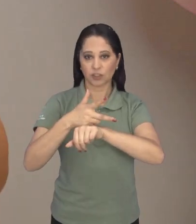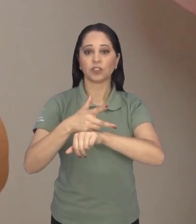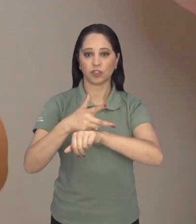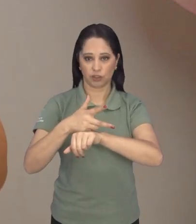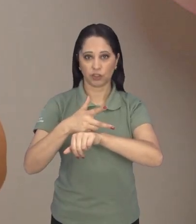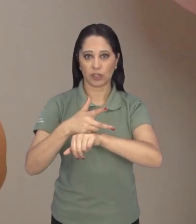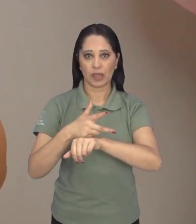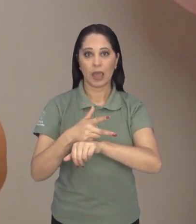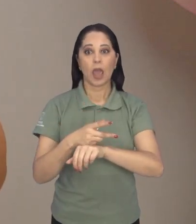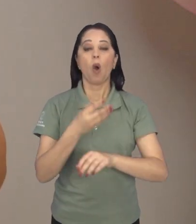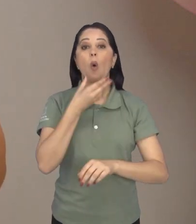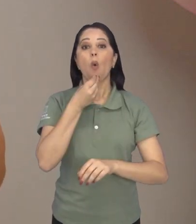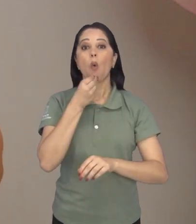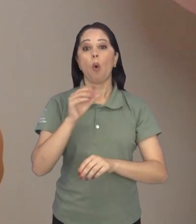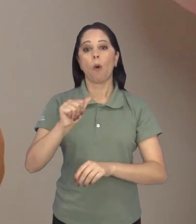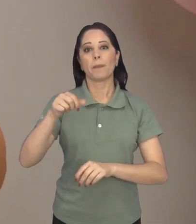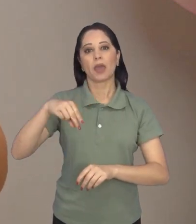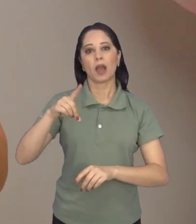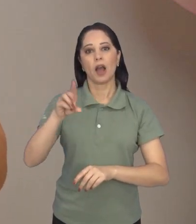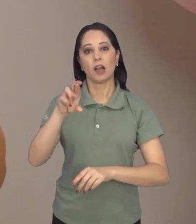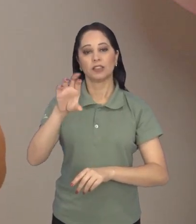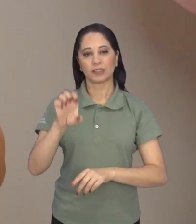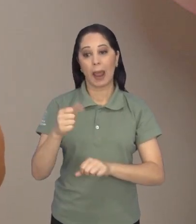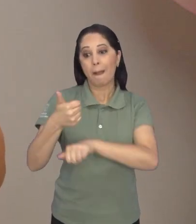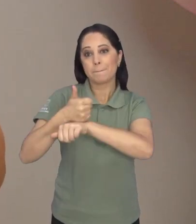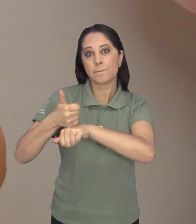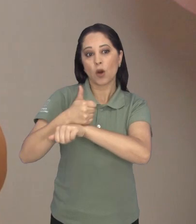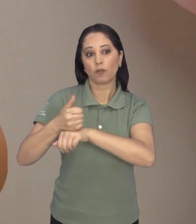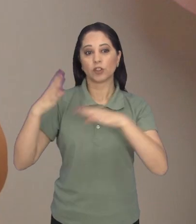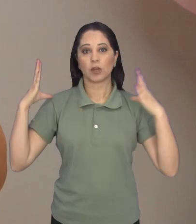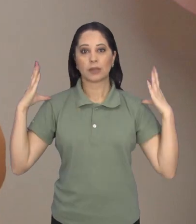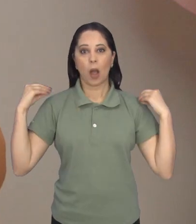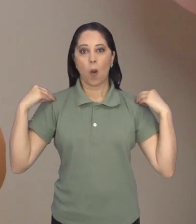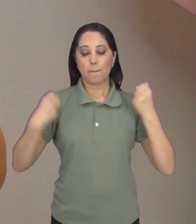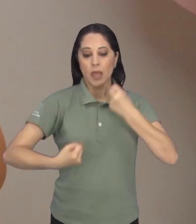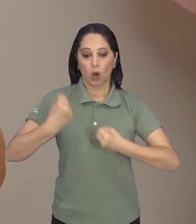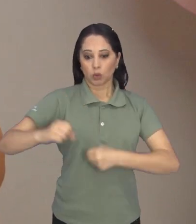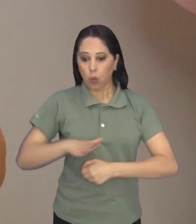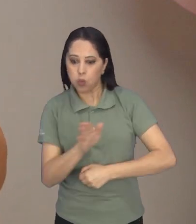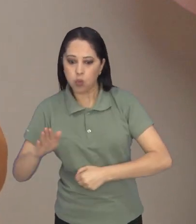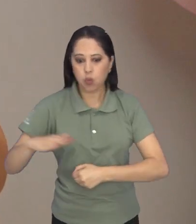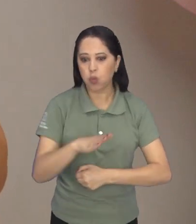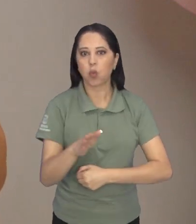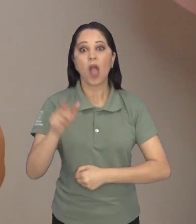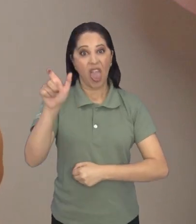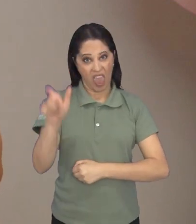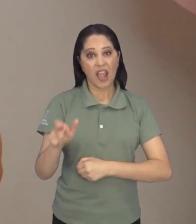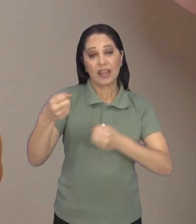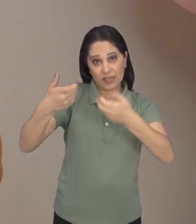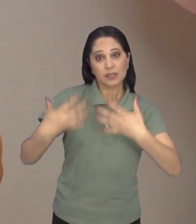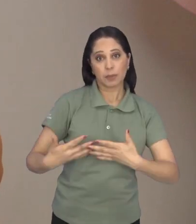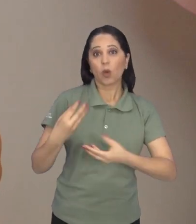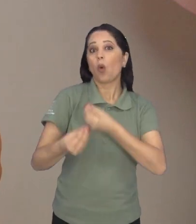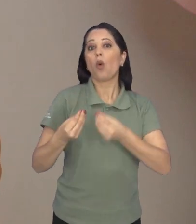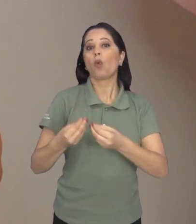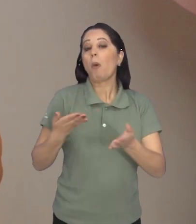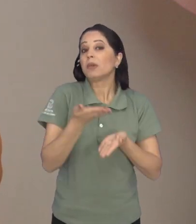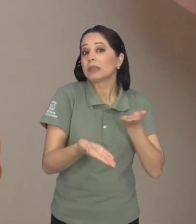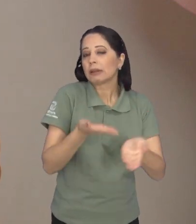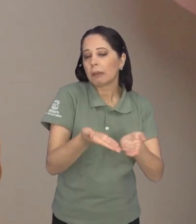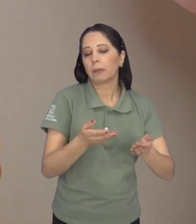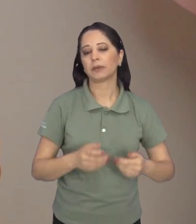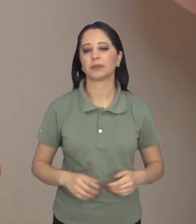vamos assistir um vídeo encaminhado pelo piloto de automobilismo André Bragatini, que contou pra gente como ele